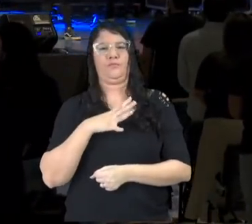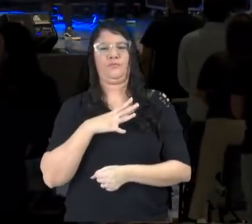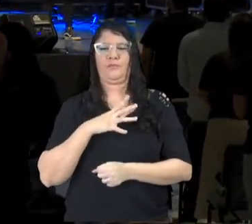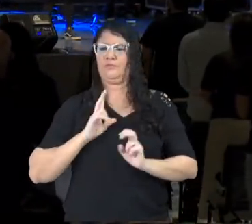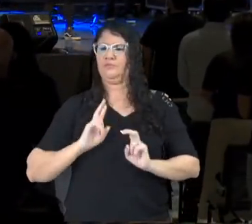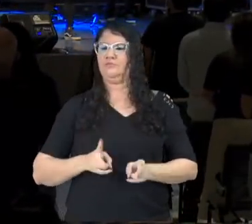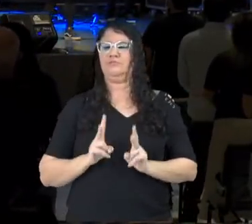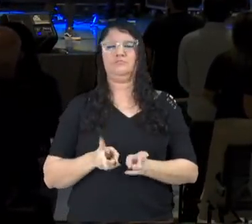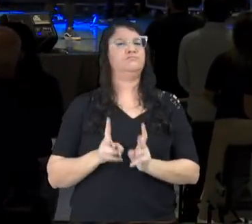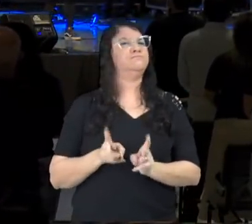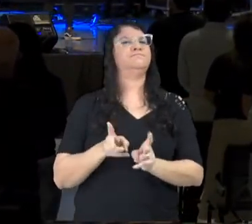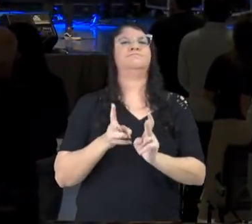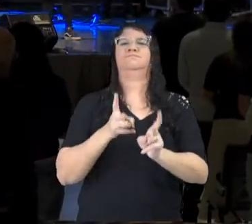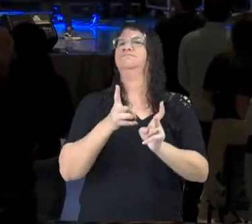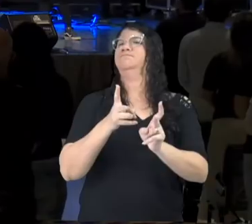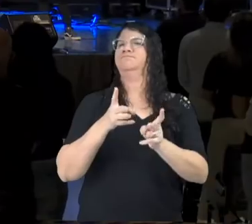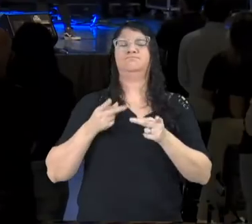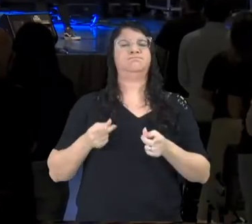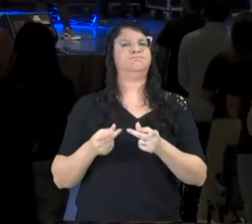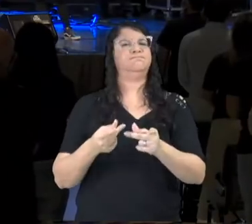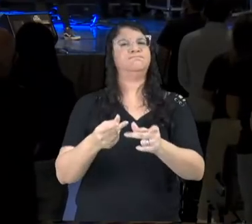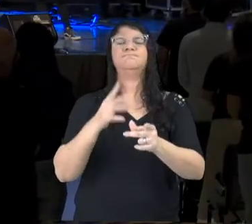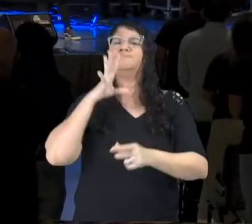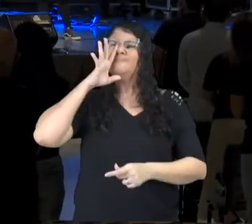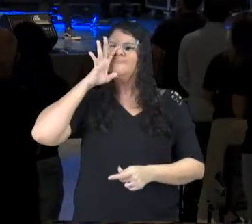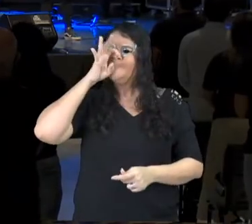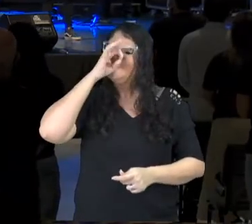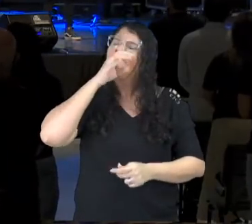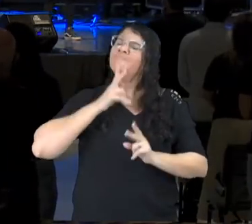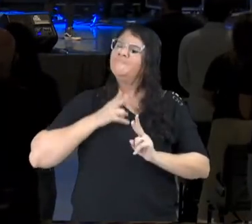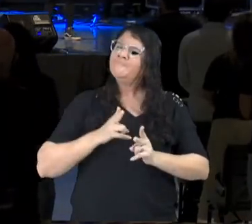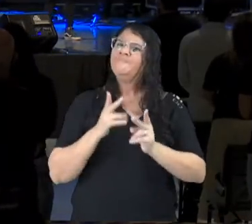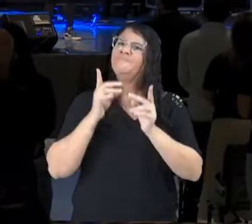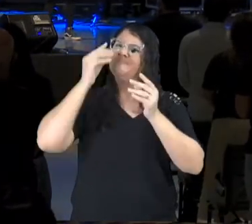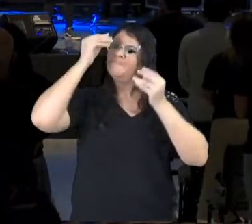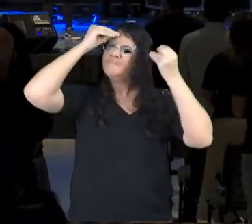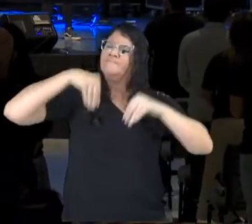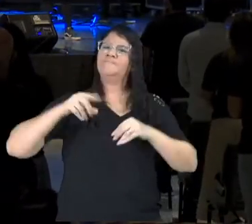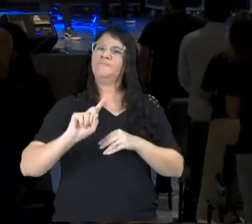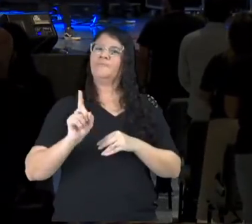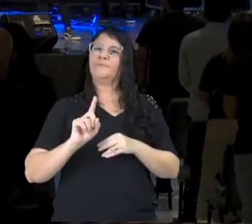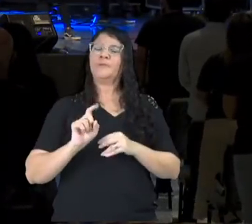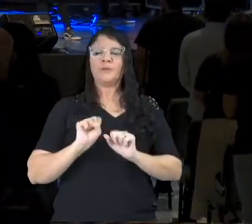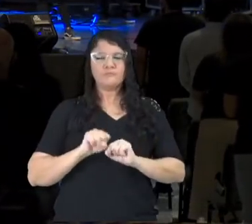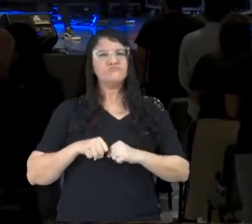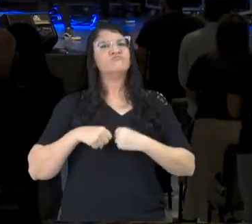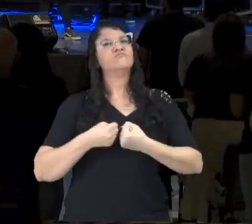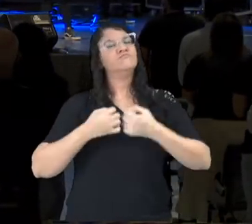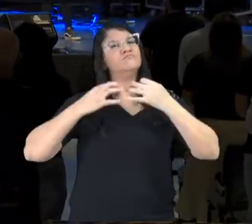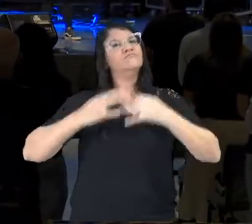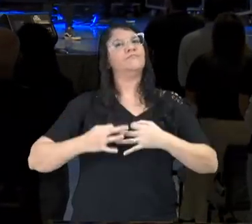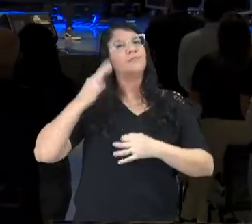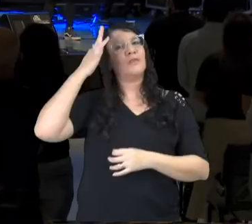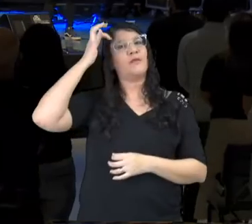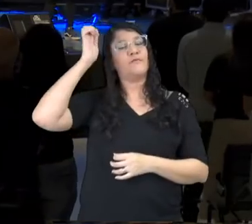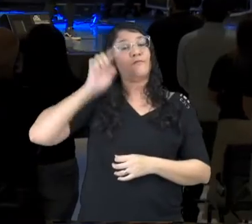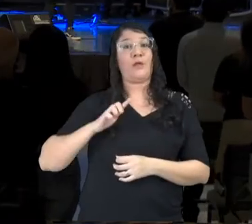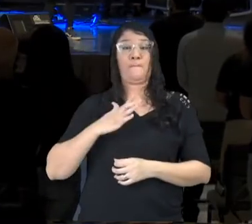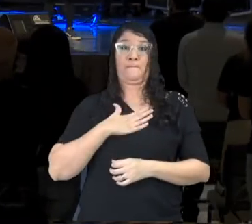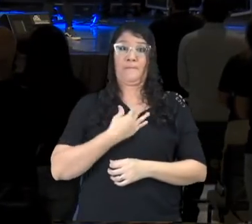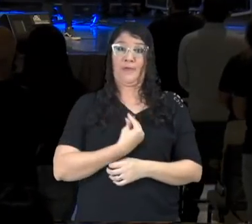para continuar, para insistir, para reafirmar a nossa fé e para dizer: Senhor, a minha vida está em Tuas